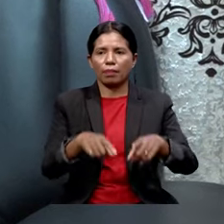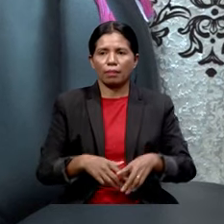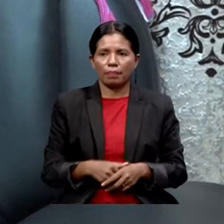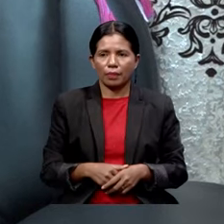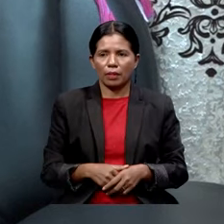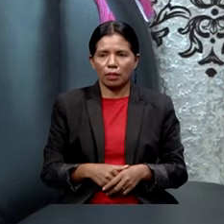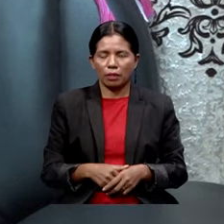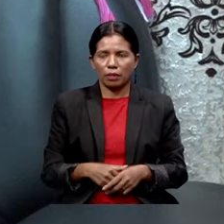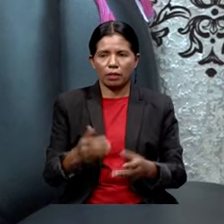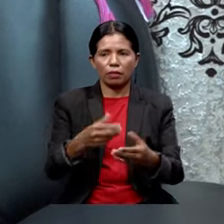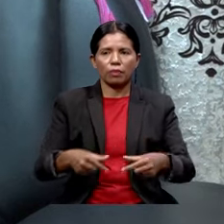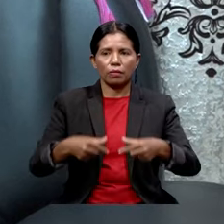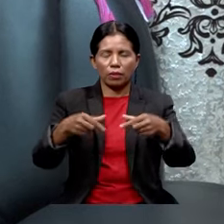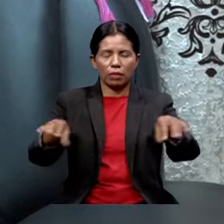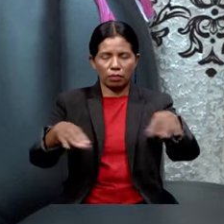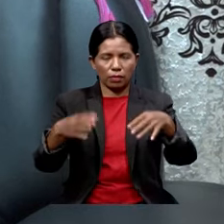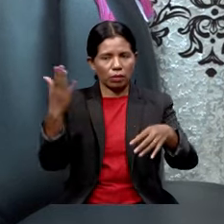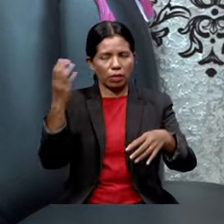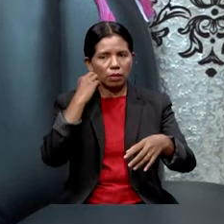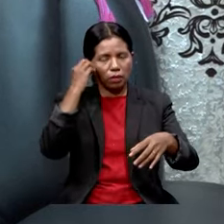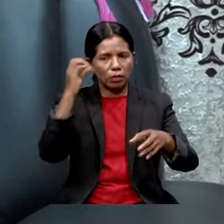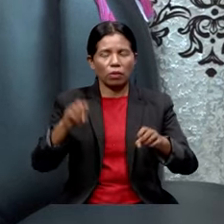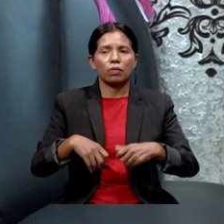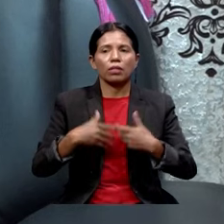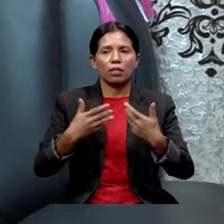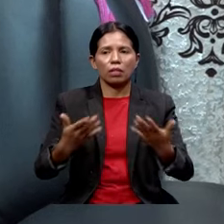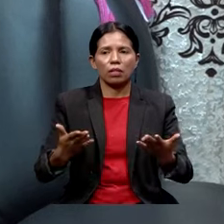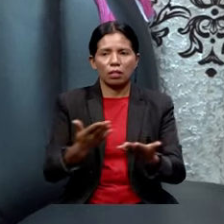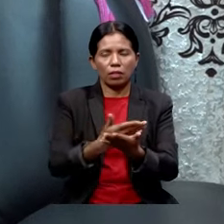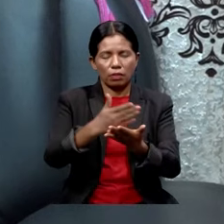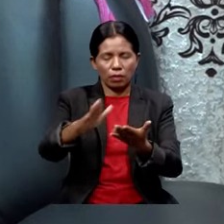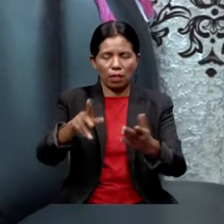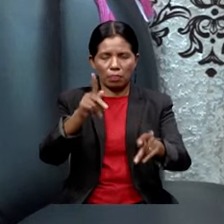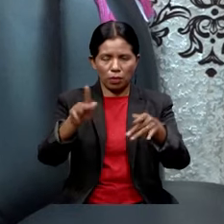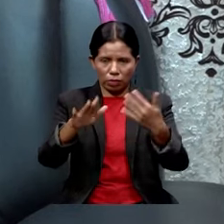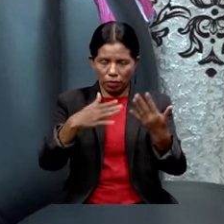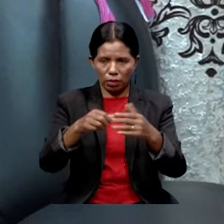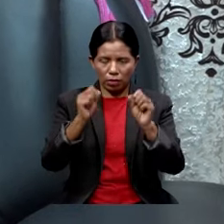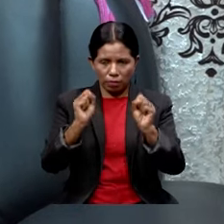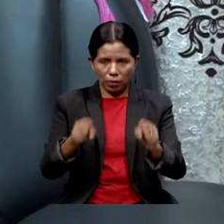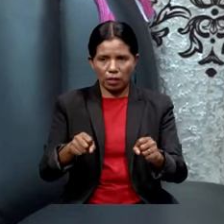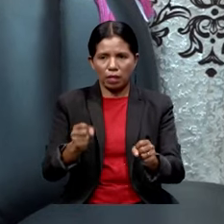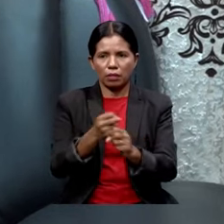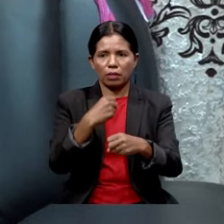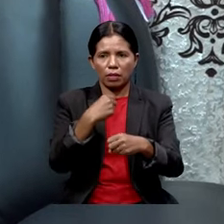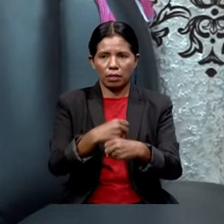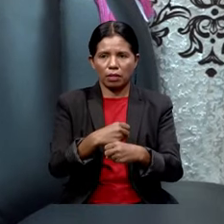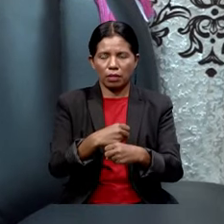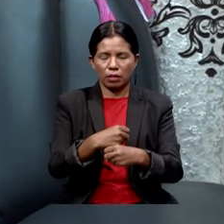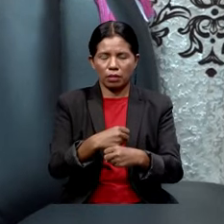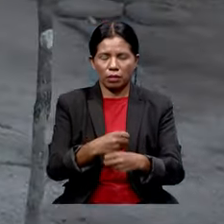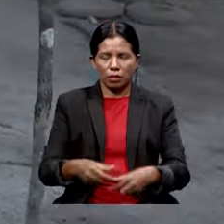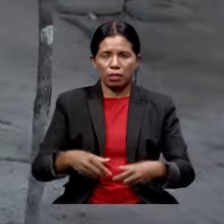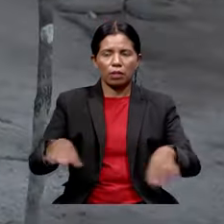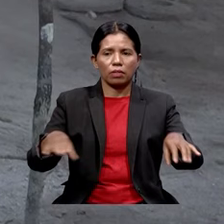ka atribuição de serviço humalaran winsa para halo socialização da sociedade atu bele halo atribuição de